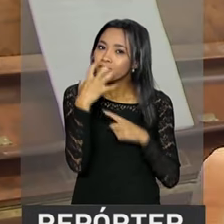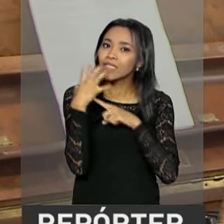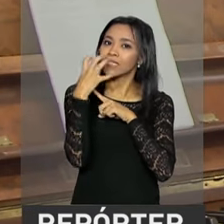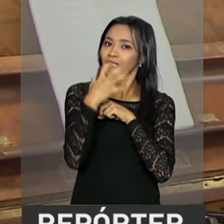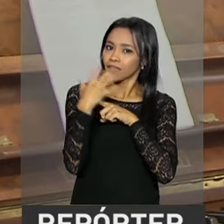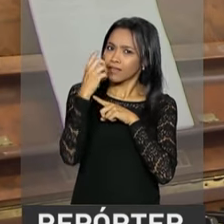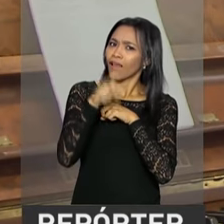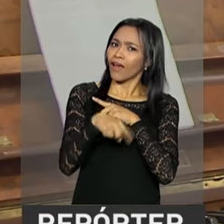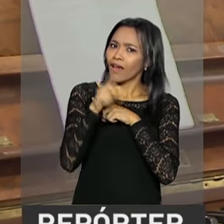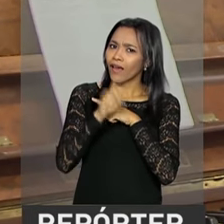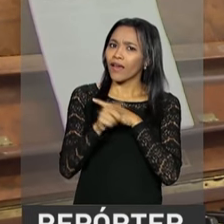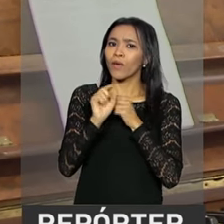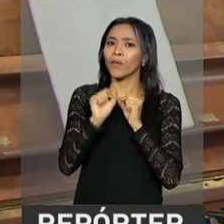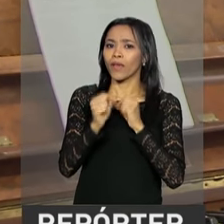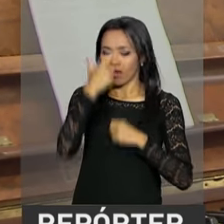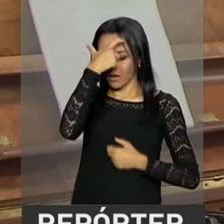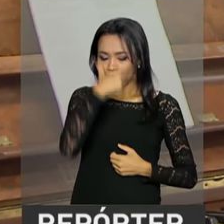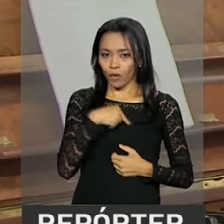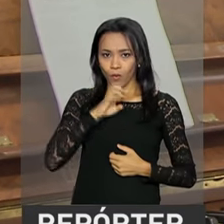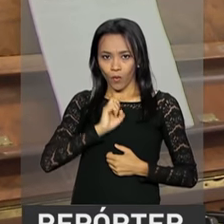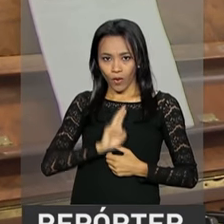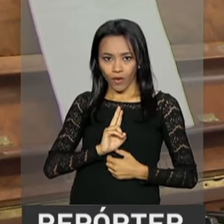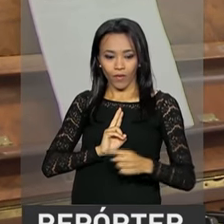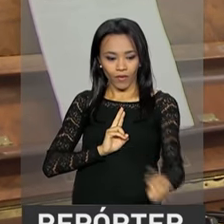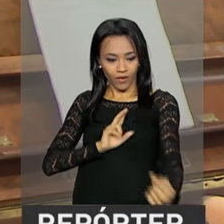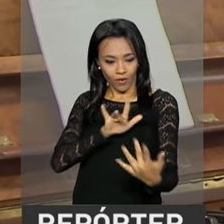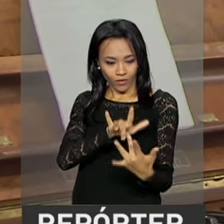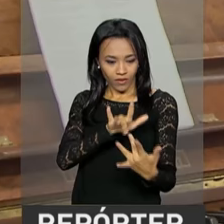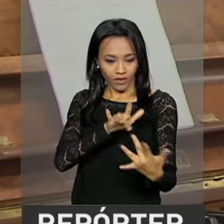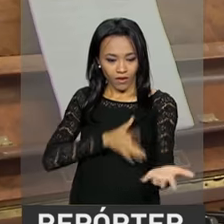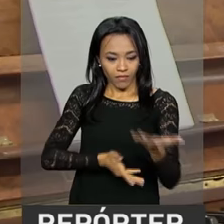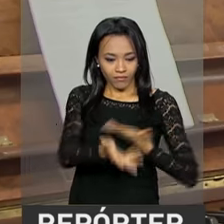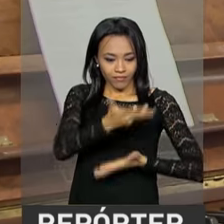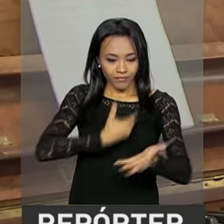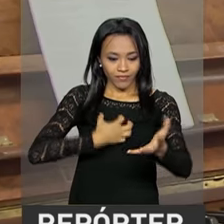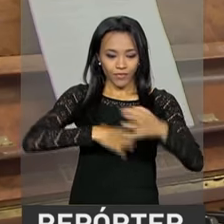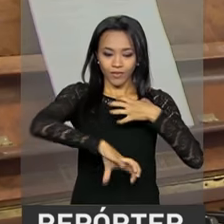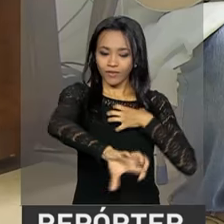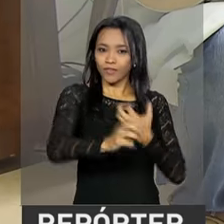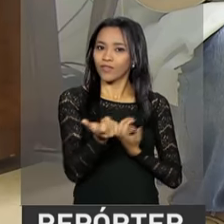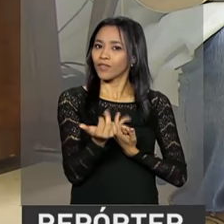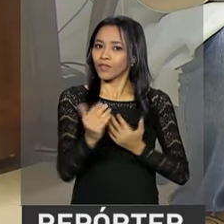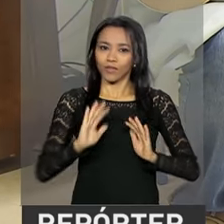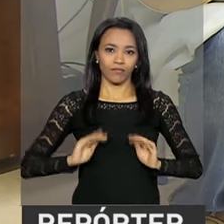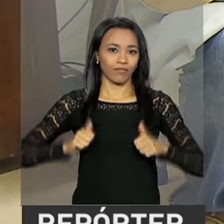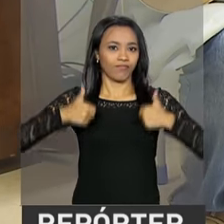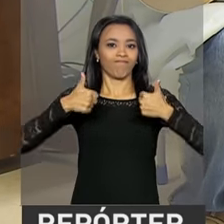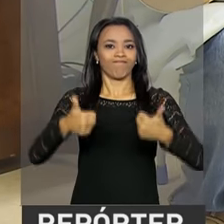elemento intermediador entre eu e o paciente. E o crescimento é de ambos os lados.